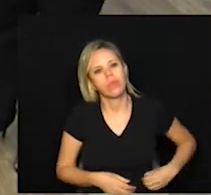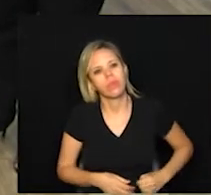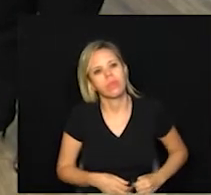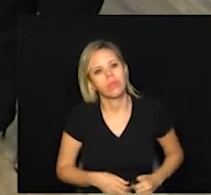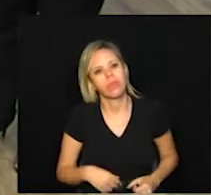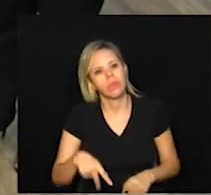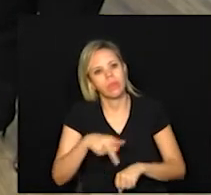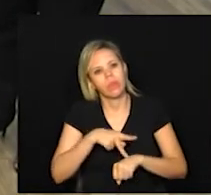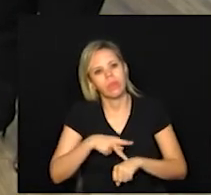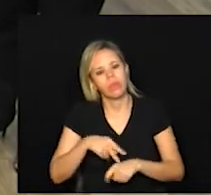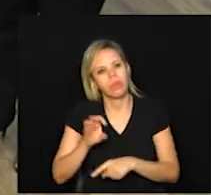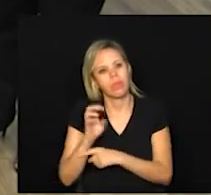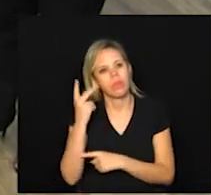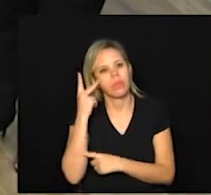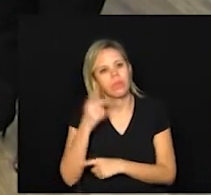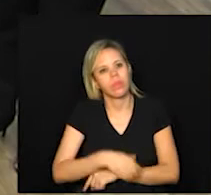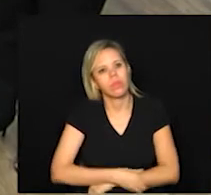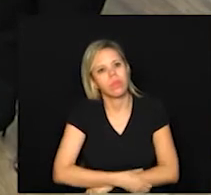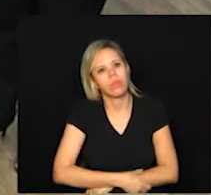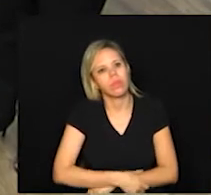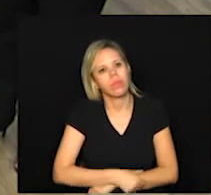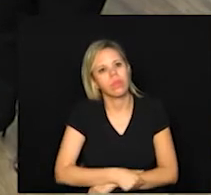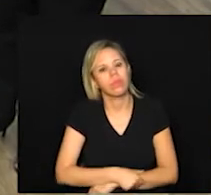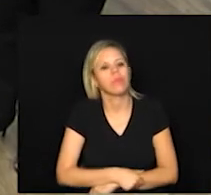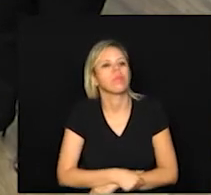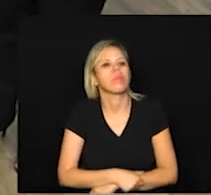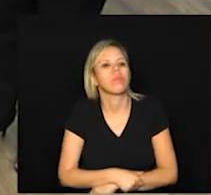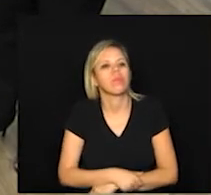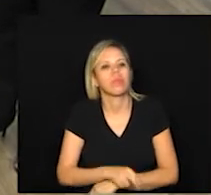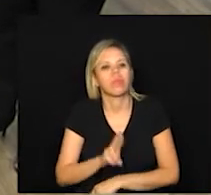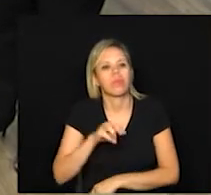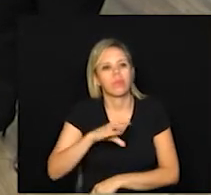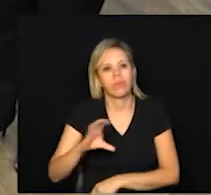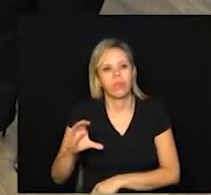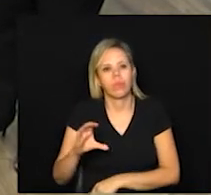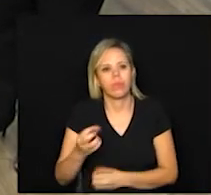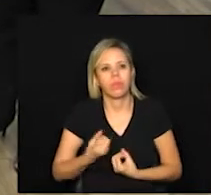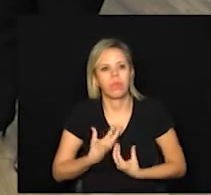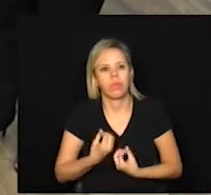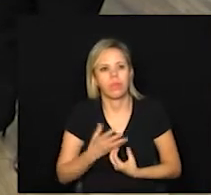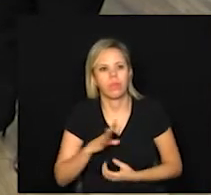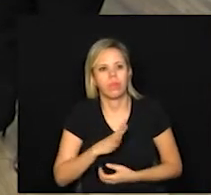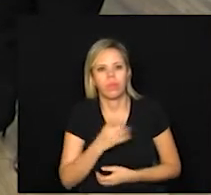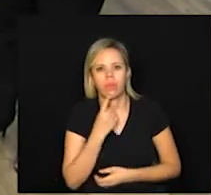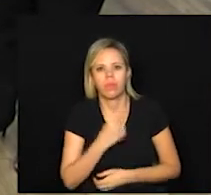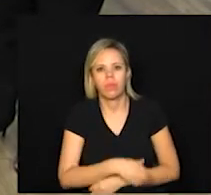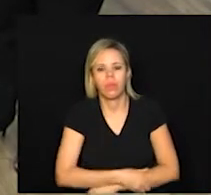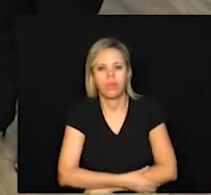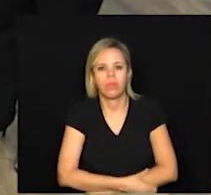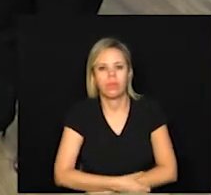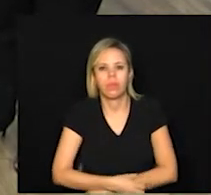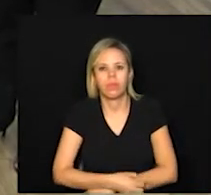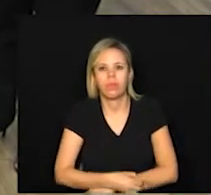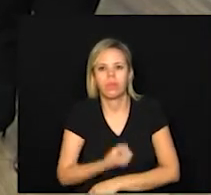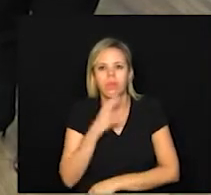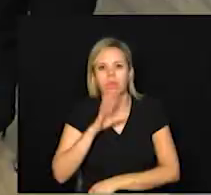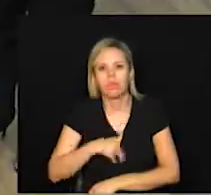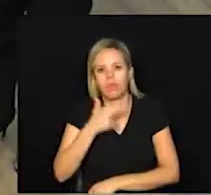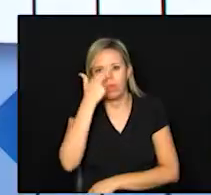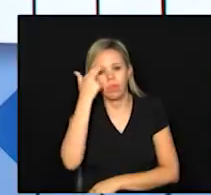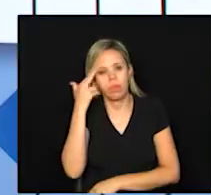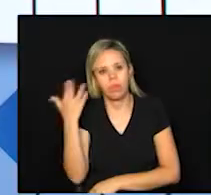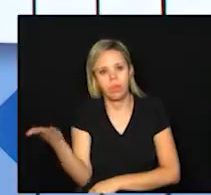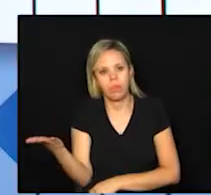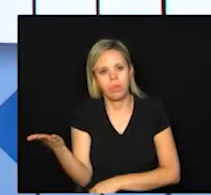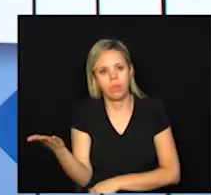nosso país, estado de São Paulo, região metropolitana e depois as informações da cidade de Campinas. Boa tarde, Gabriel. Boa tarde